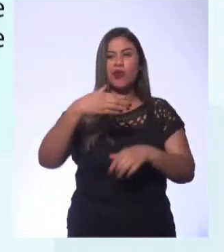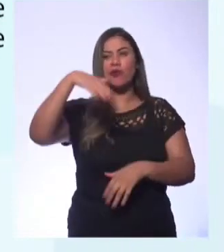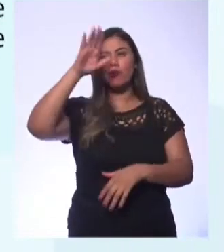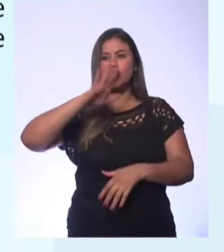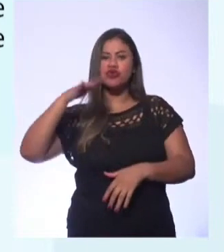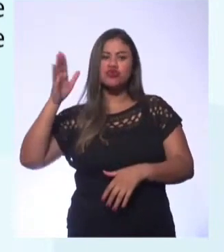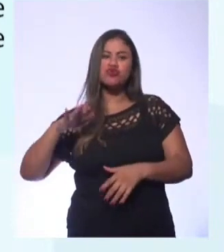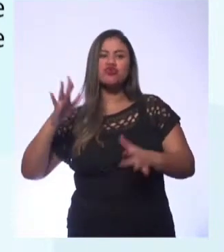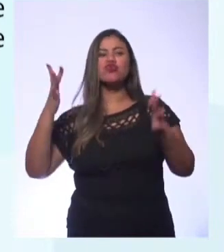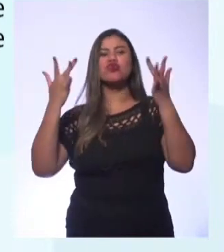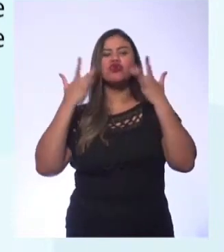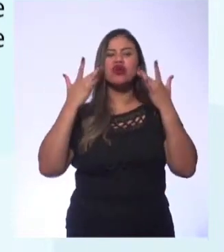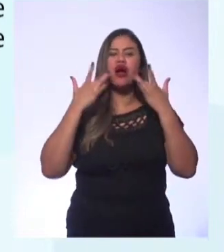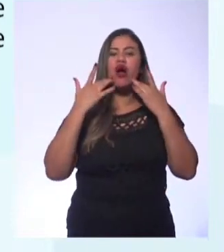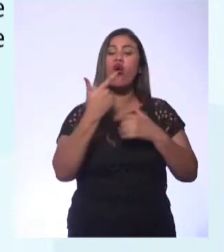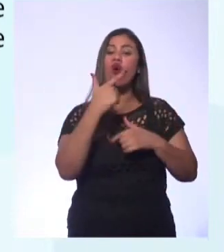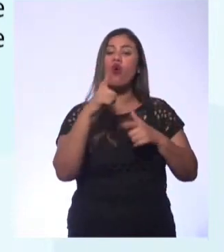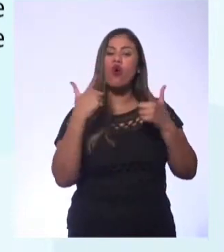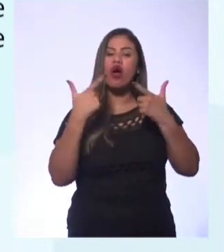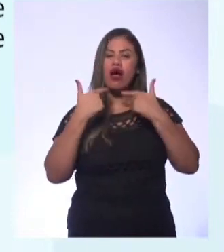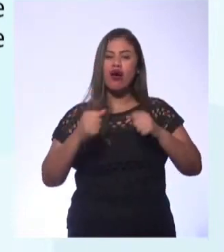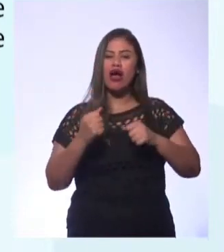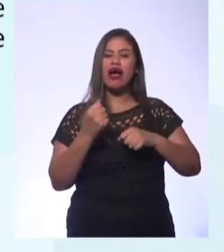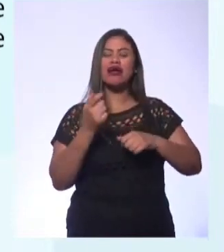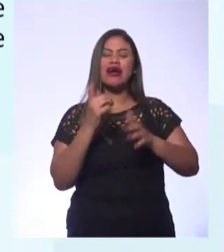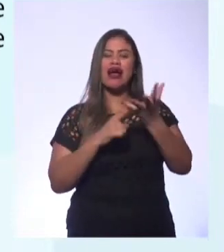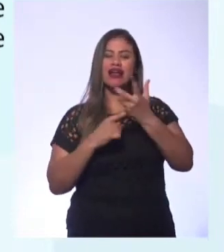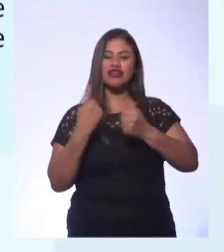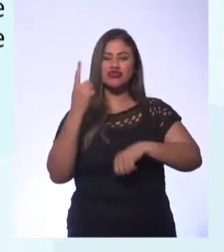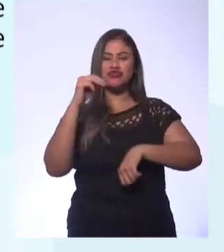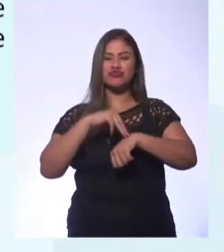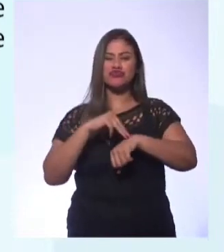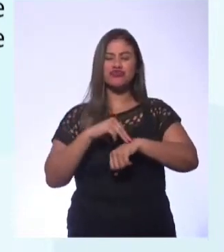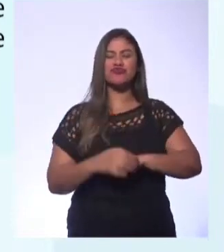peça de teatro ou outra linguagem artística? Em um minutinho a gente volta.